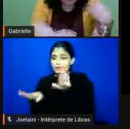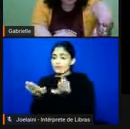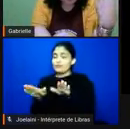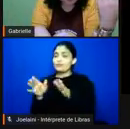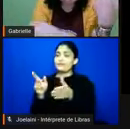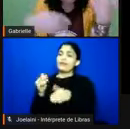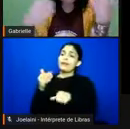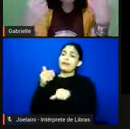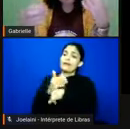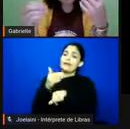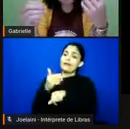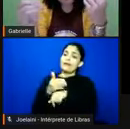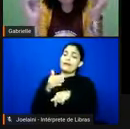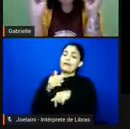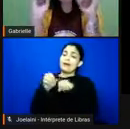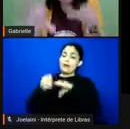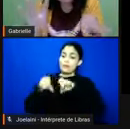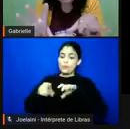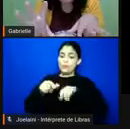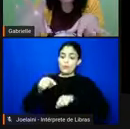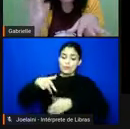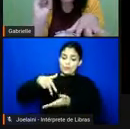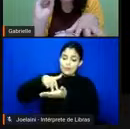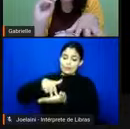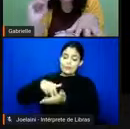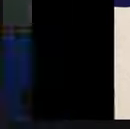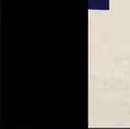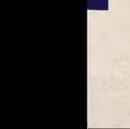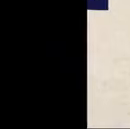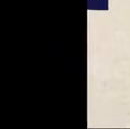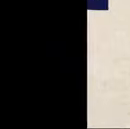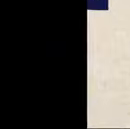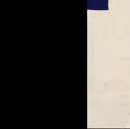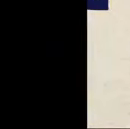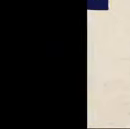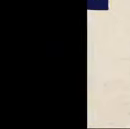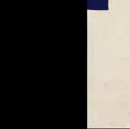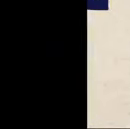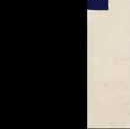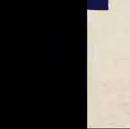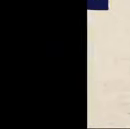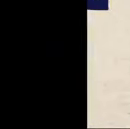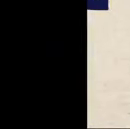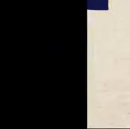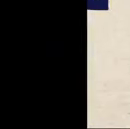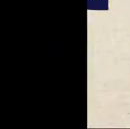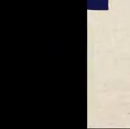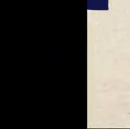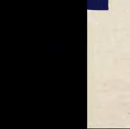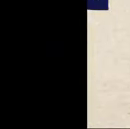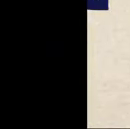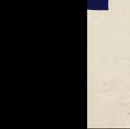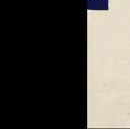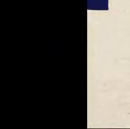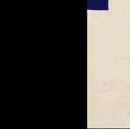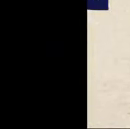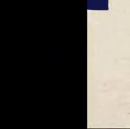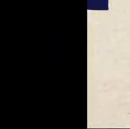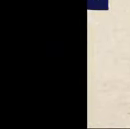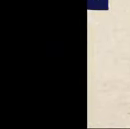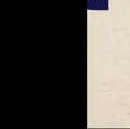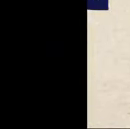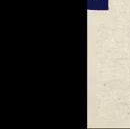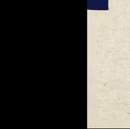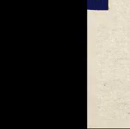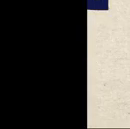preparar. E aí, eles trazem informações que objetivam a pesquisa. É